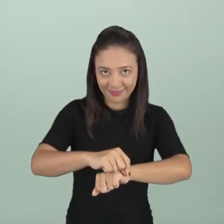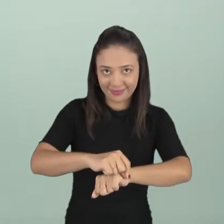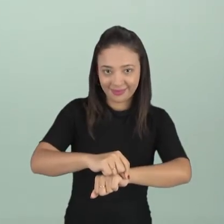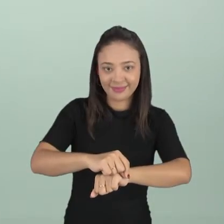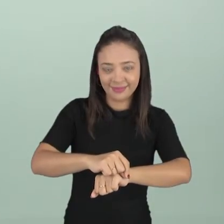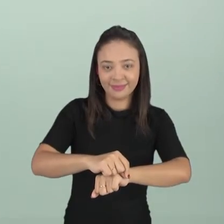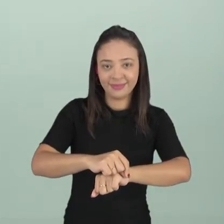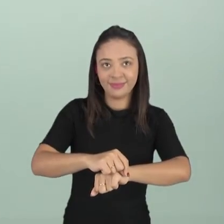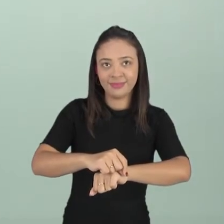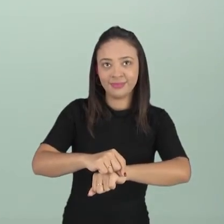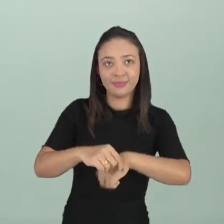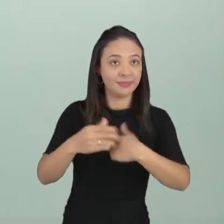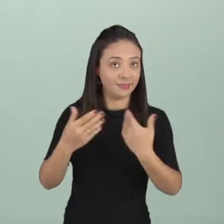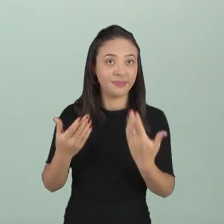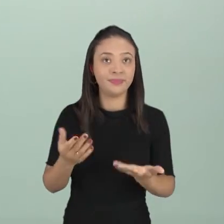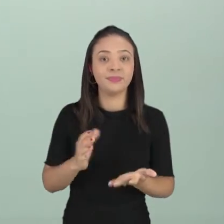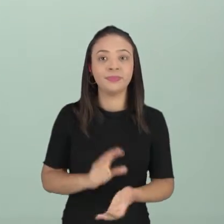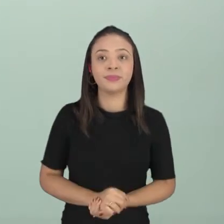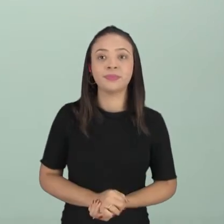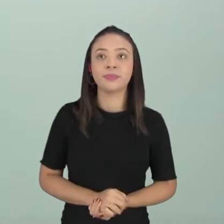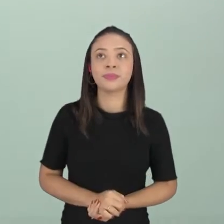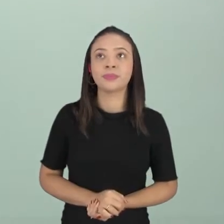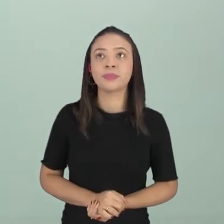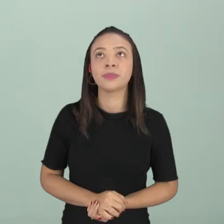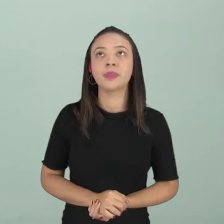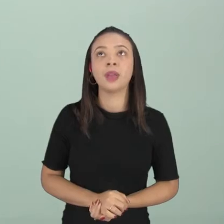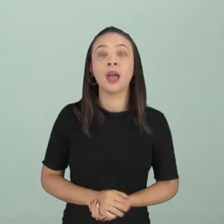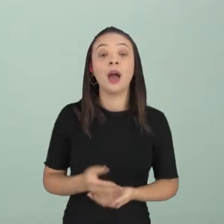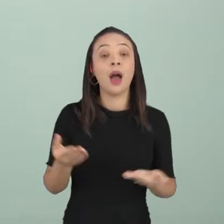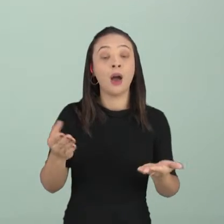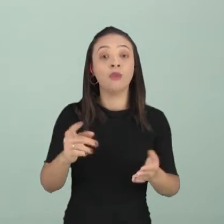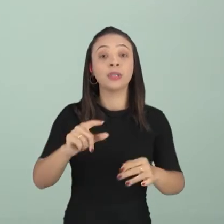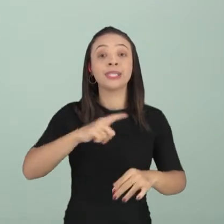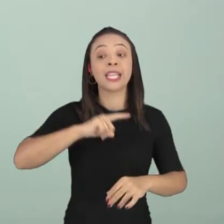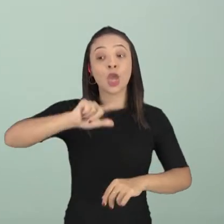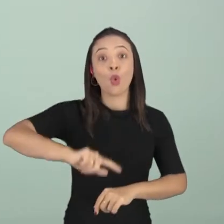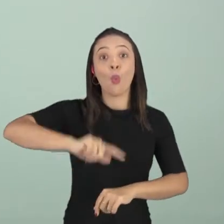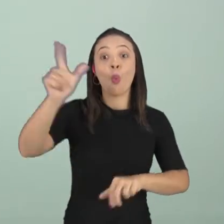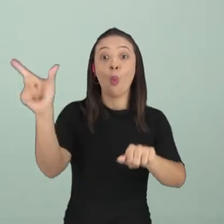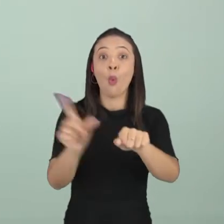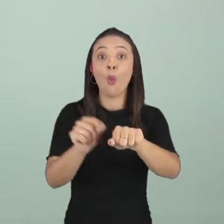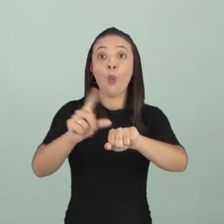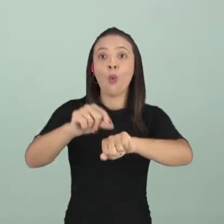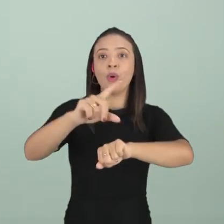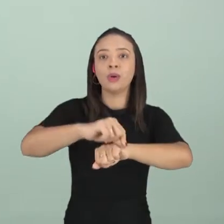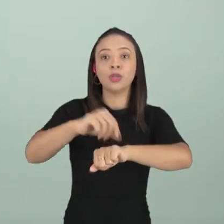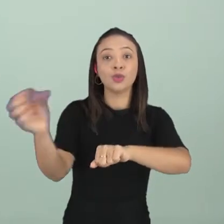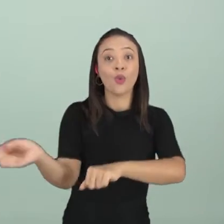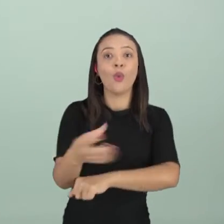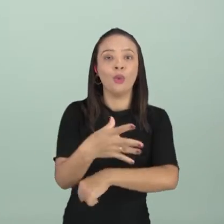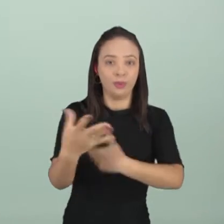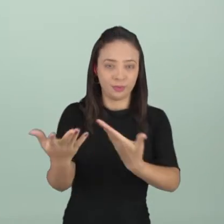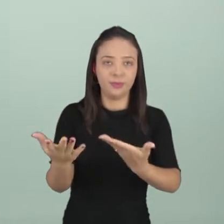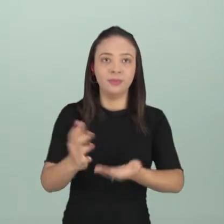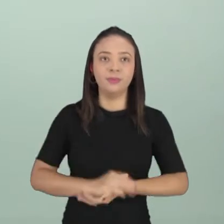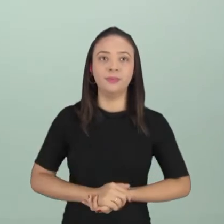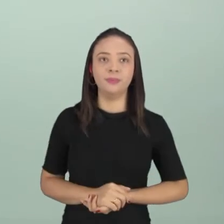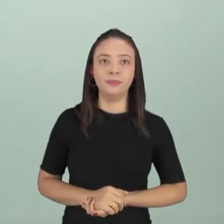virou contra o feiticeiro. Ele te jogou um feitiço e você jogou o feitiço dele contra ele,